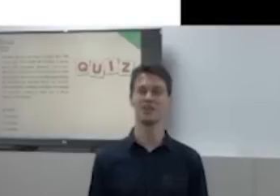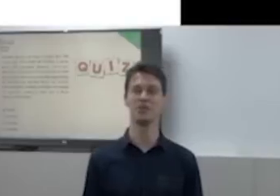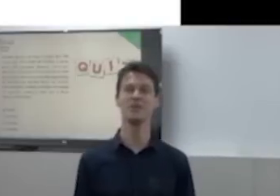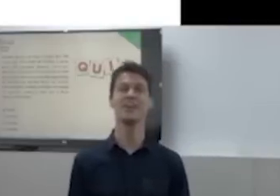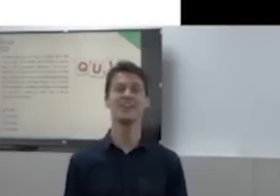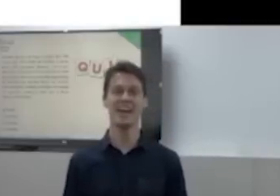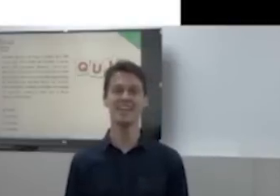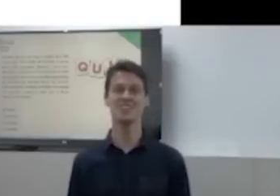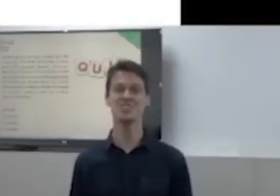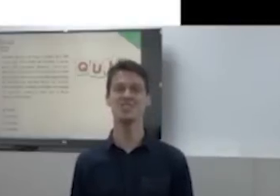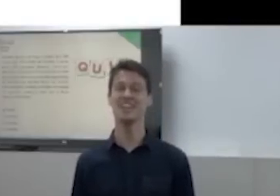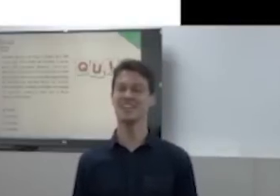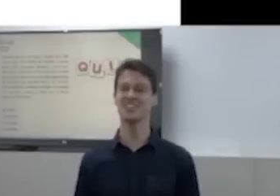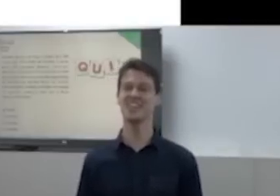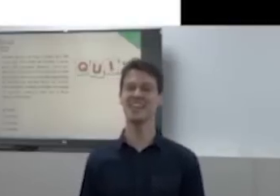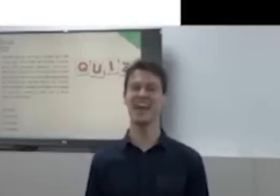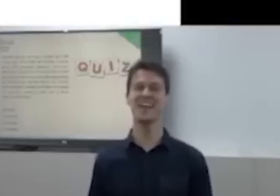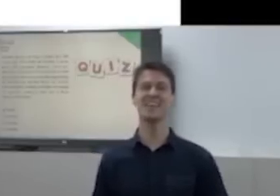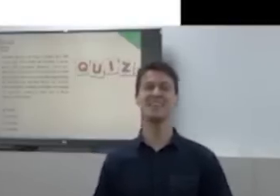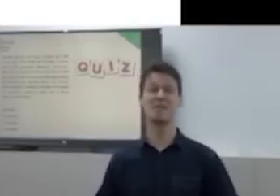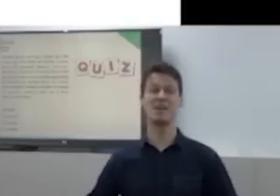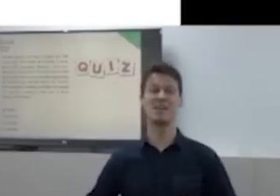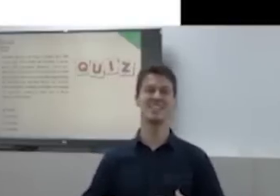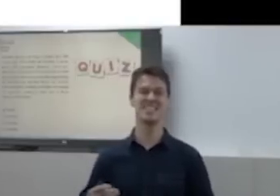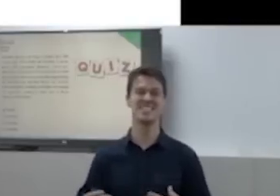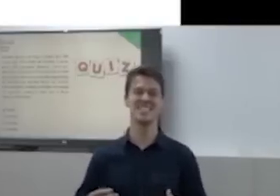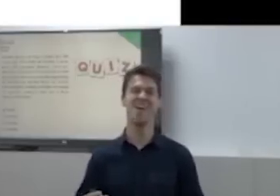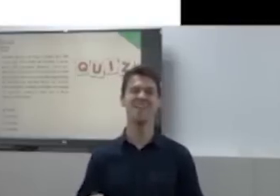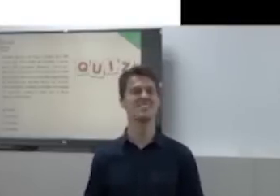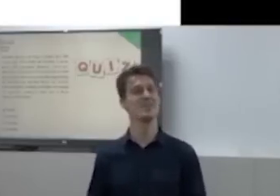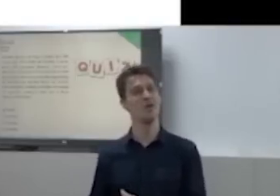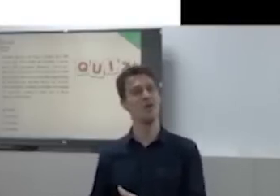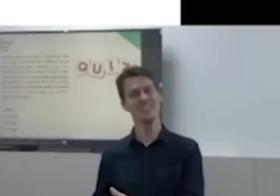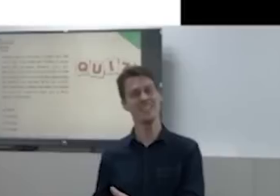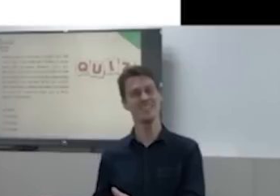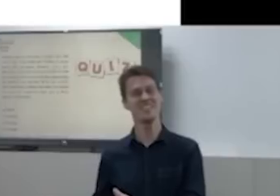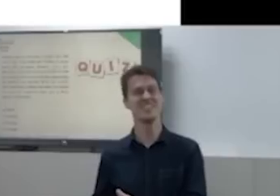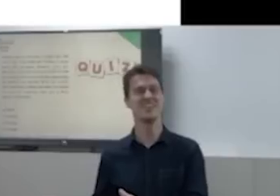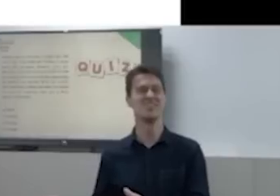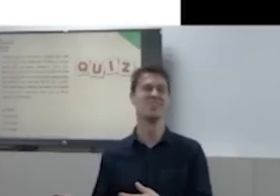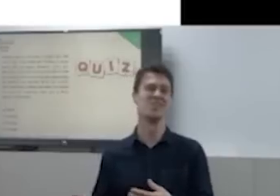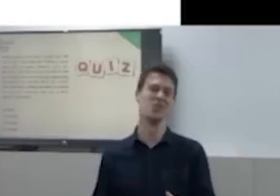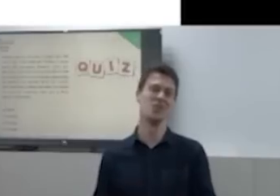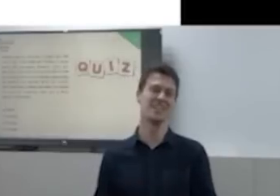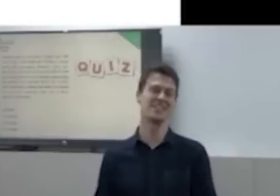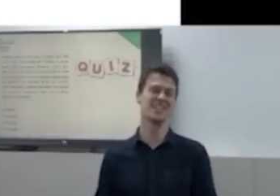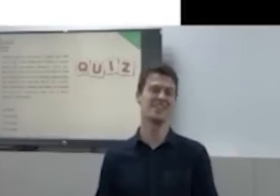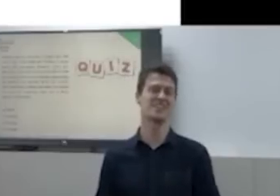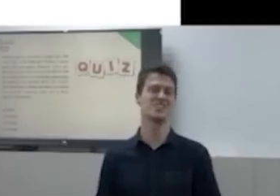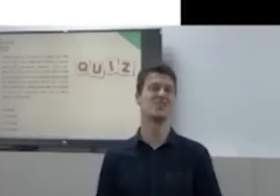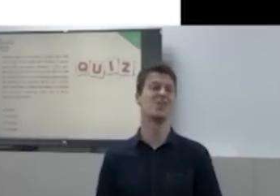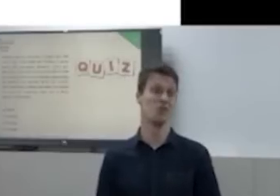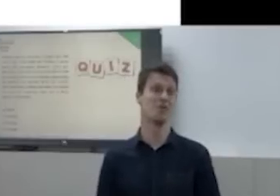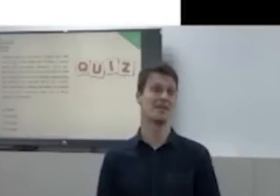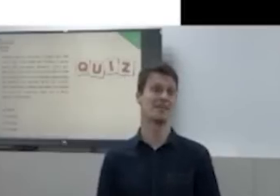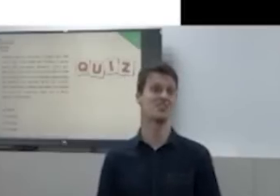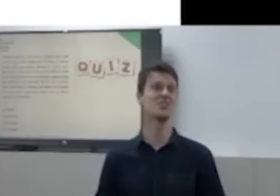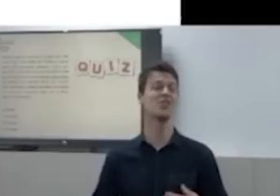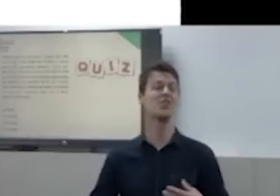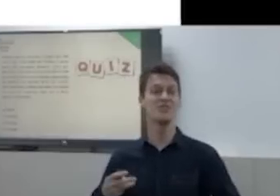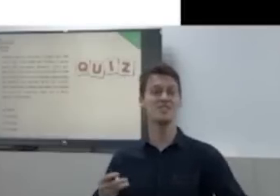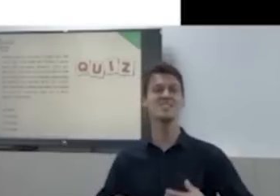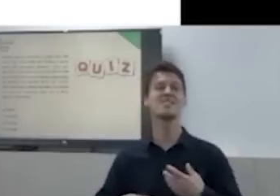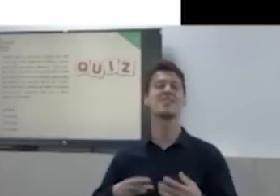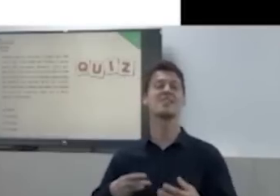estão entendendo esse conteúdo. E é isso que a gente quer. Que a partir dessas aulas, ou na televisão, ou na internet, ou